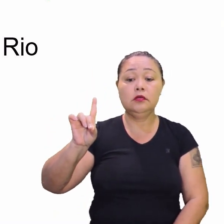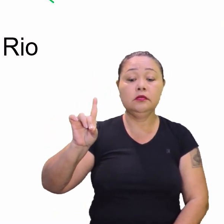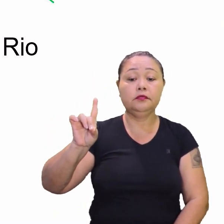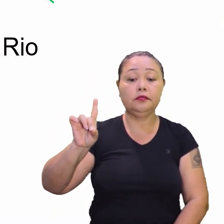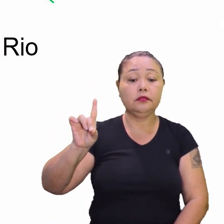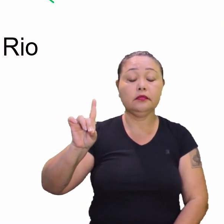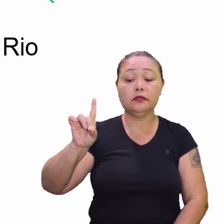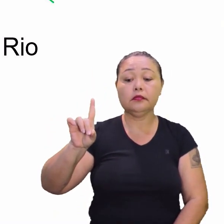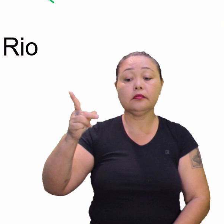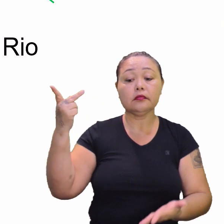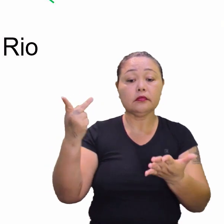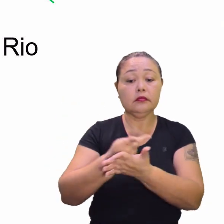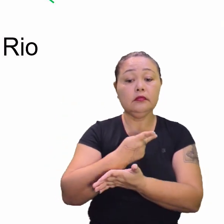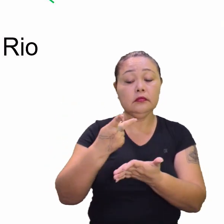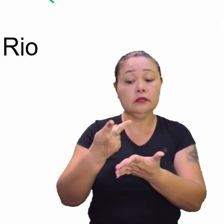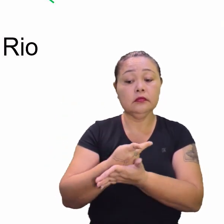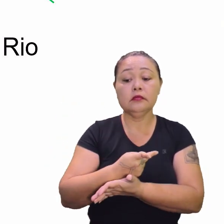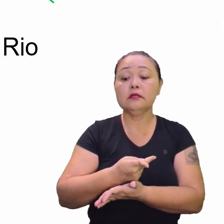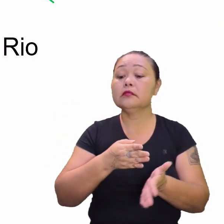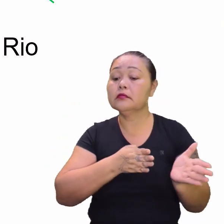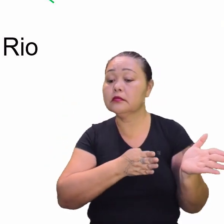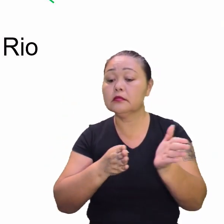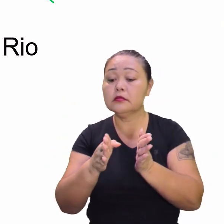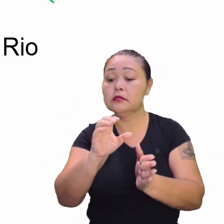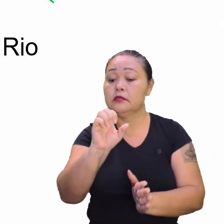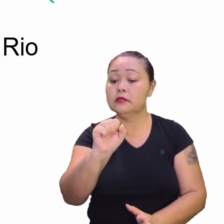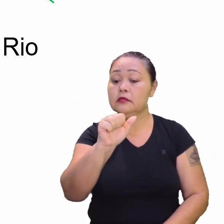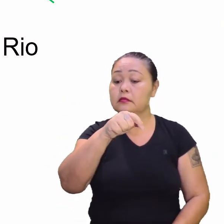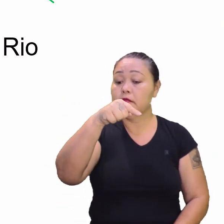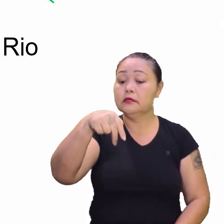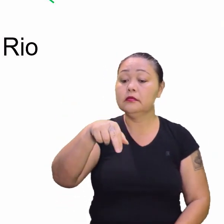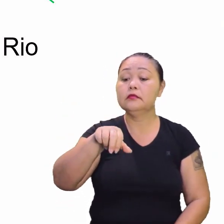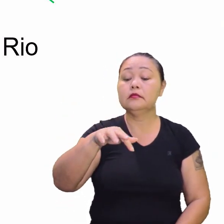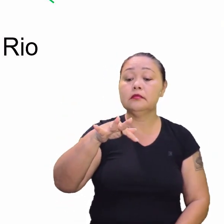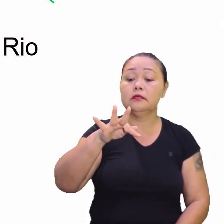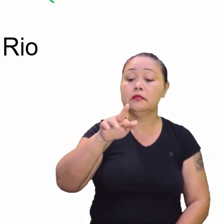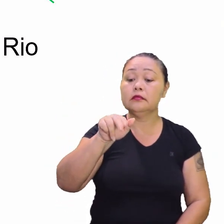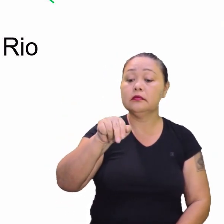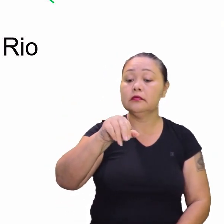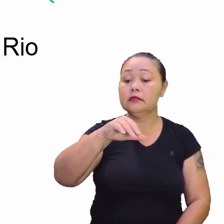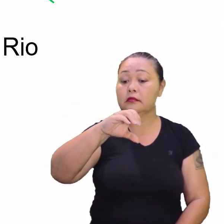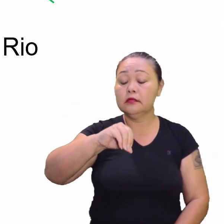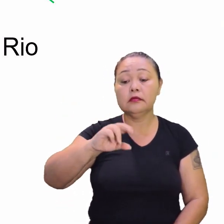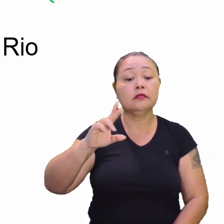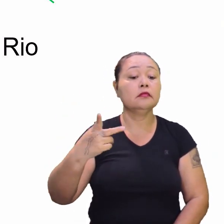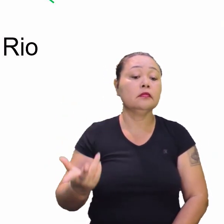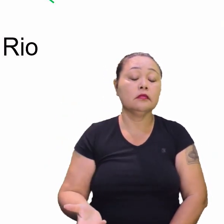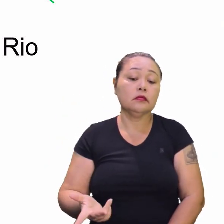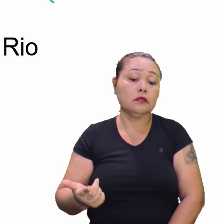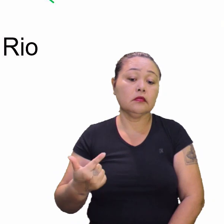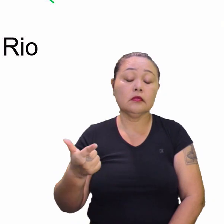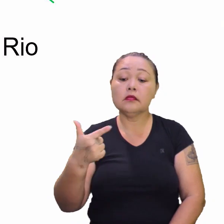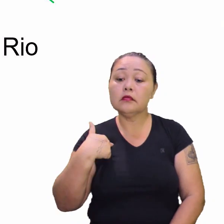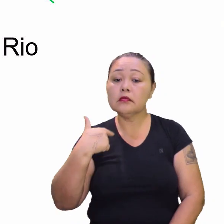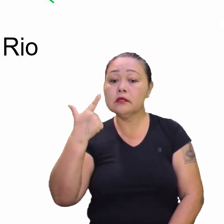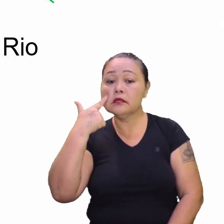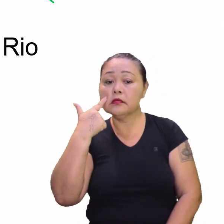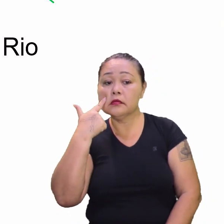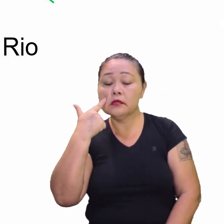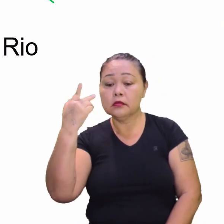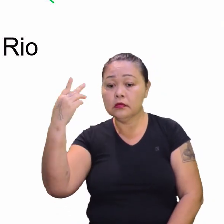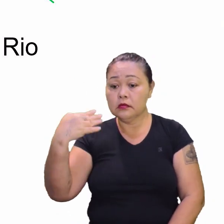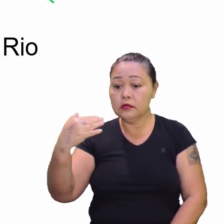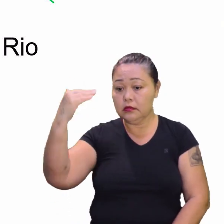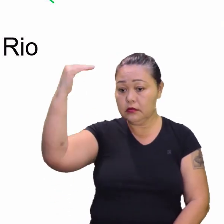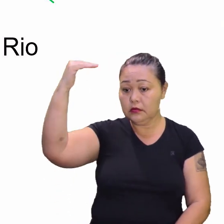tá errada essa alternativa aí, porque tá falando de São Francisco e nem bate cabeça com outros aí. Exatamente. Então, ele conseguiu detectar só